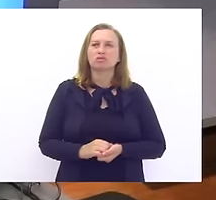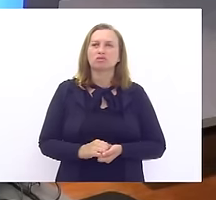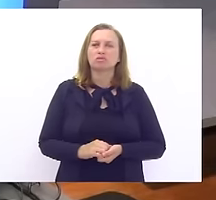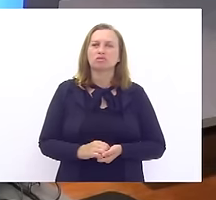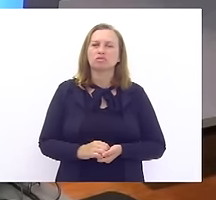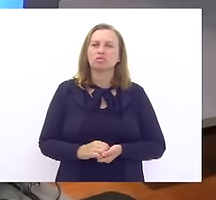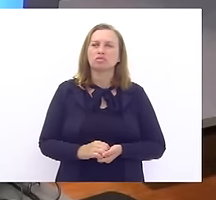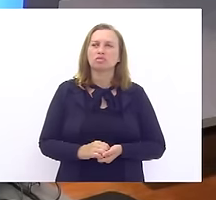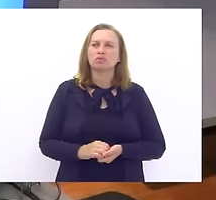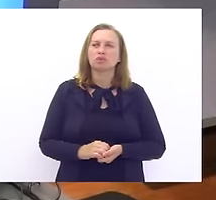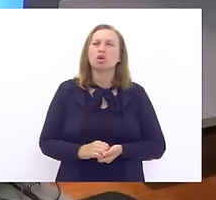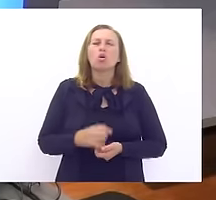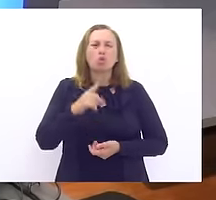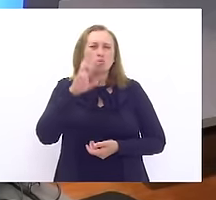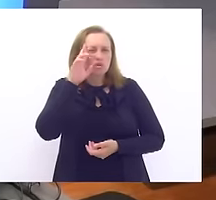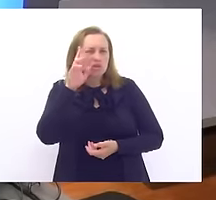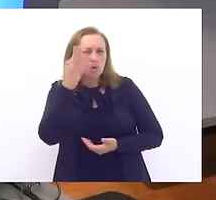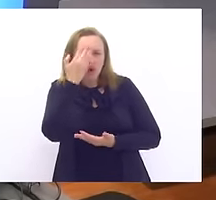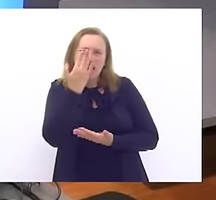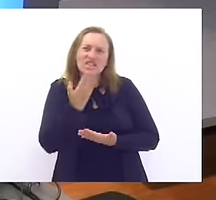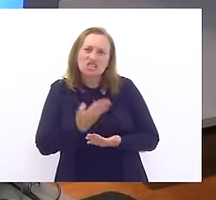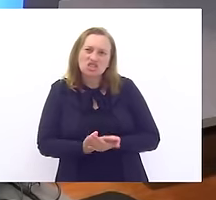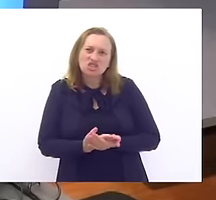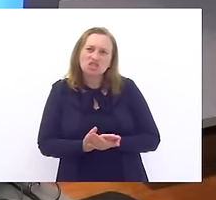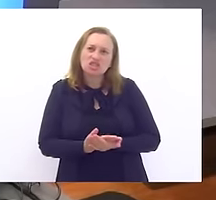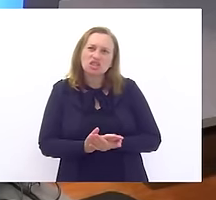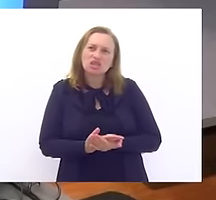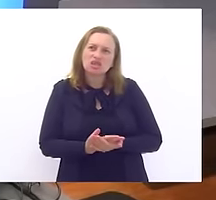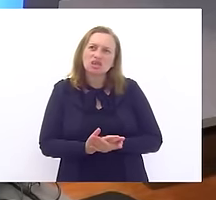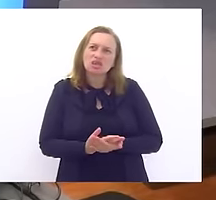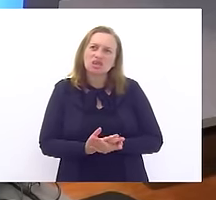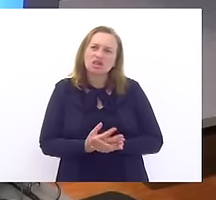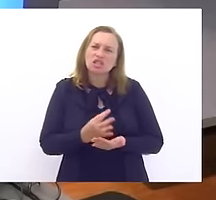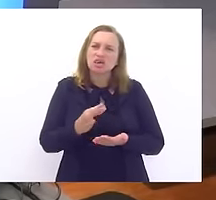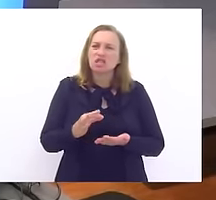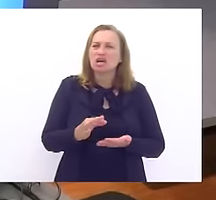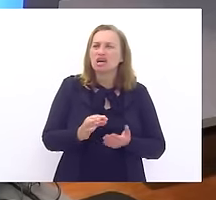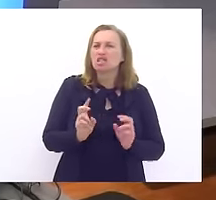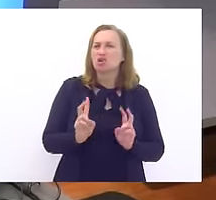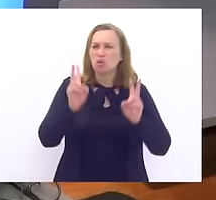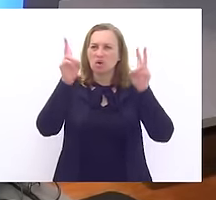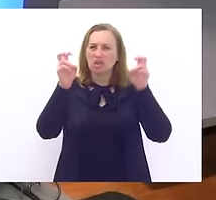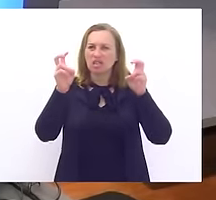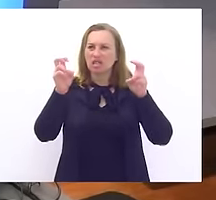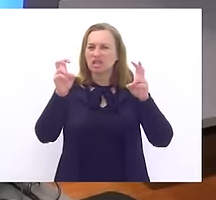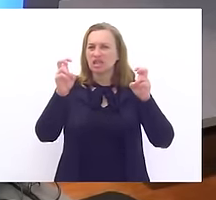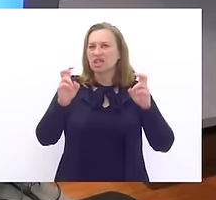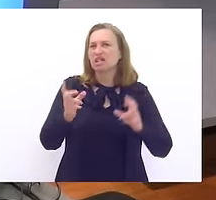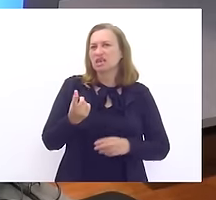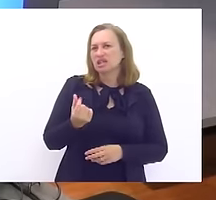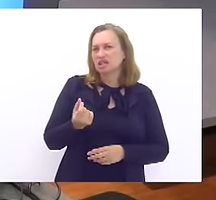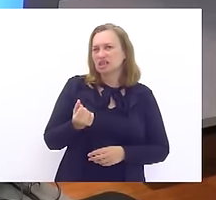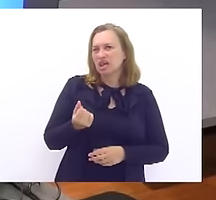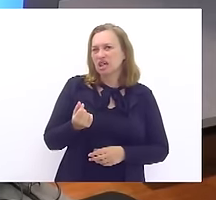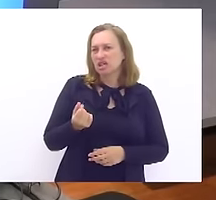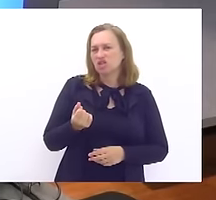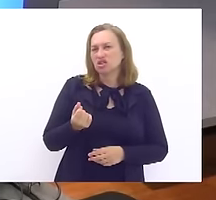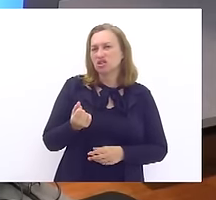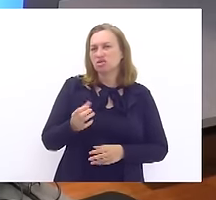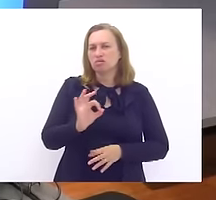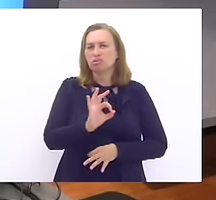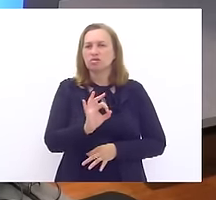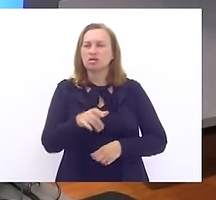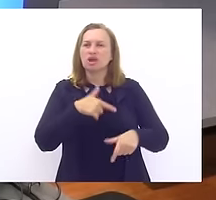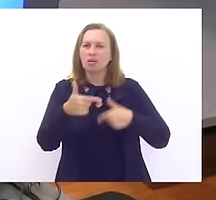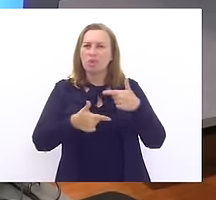mas o senhor acredita que essa rubrica chamada taxa de exercício de poder polícia pode ser isso eu acredito que isso